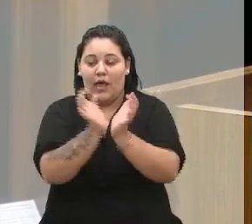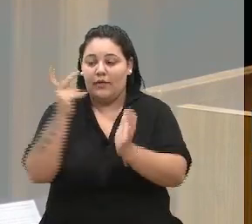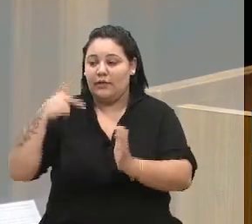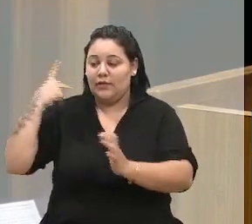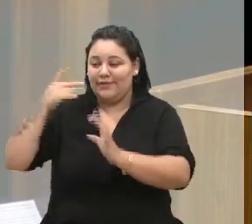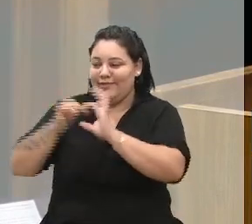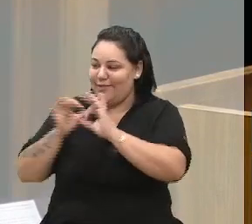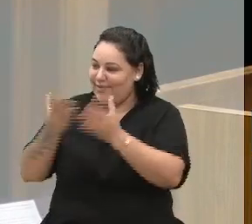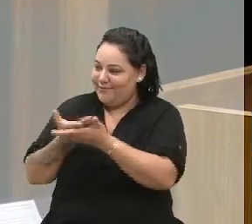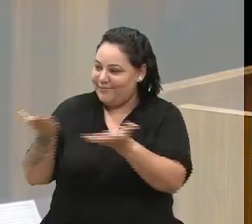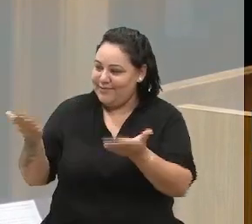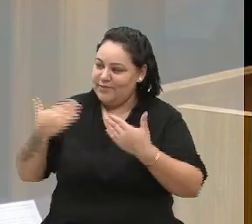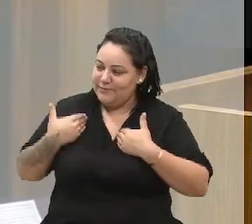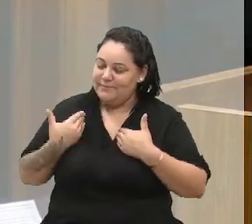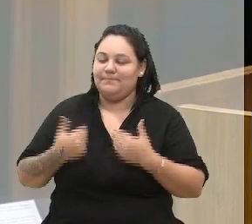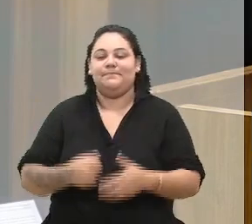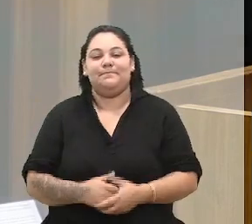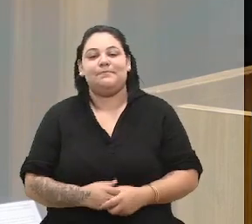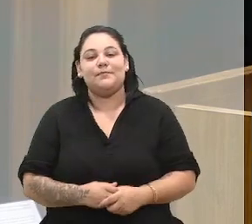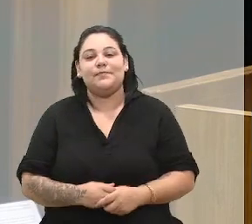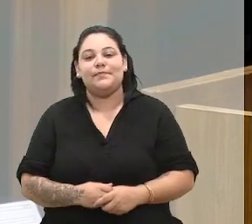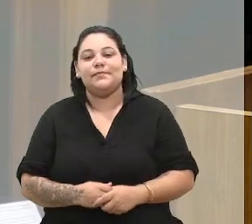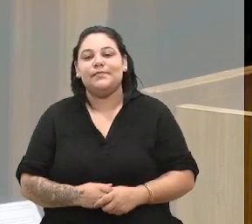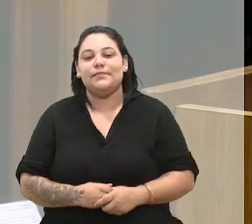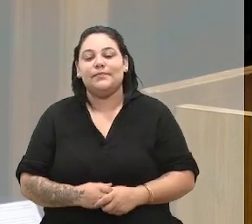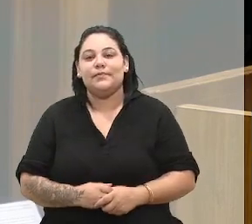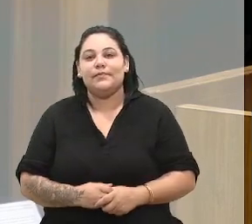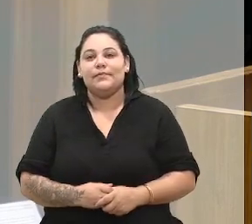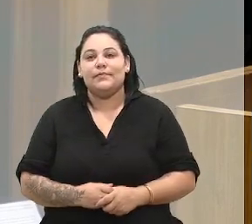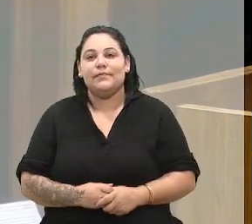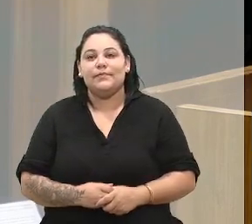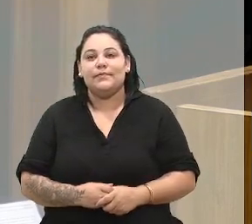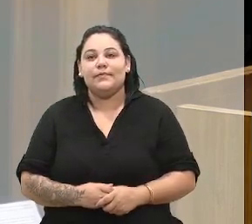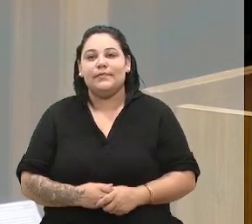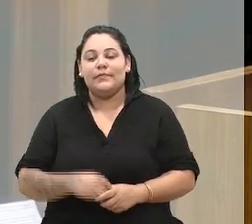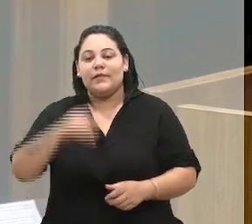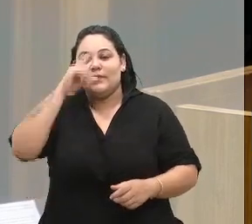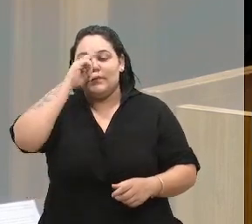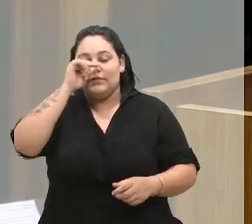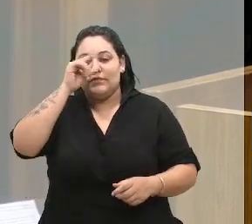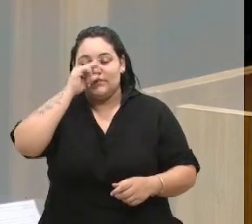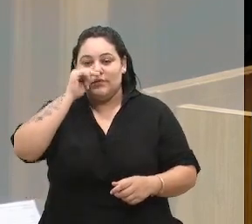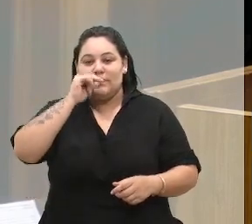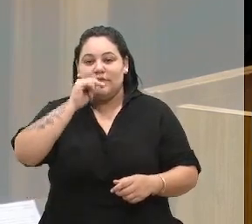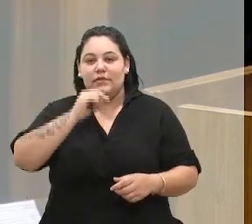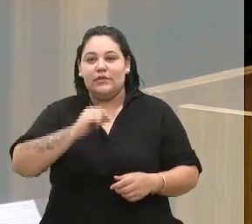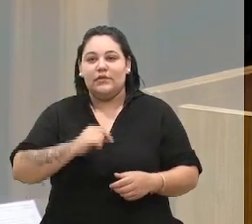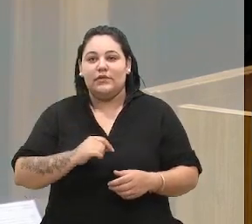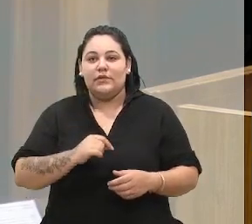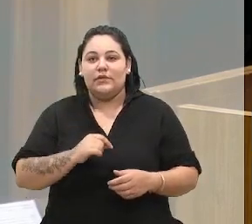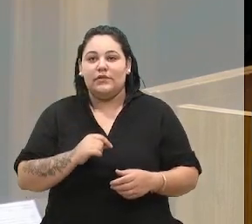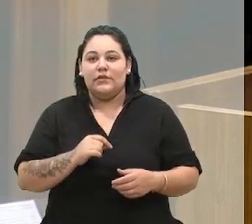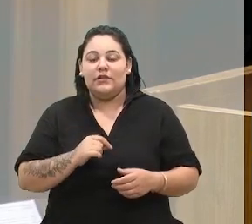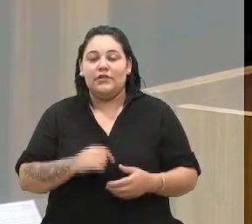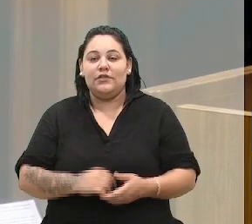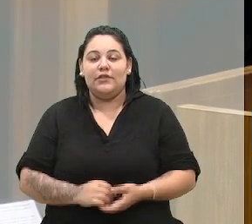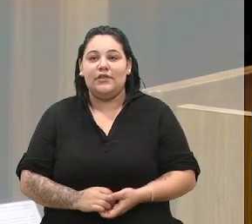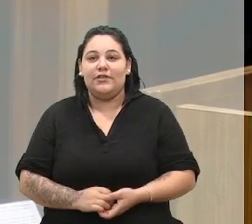espaço cedido. E o Fantinel traz hoje aqui a máquina do tempo.